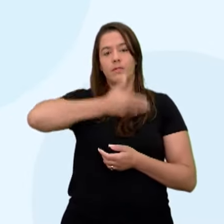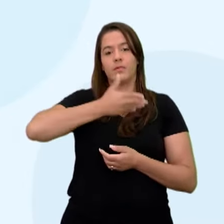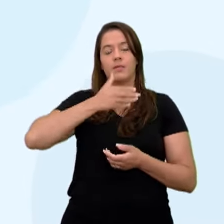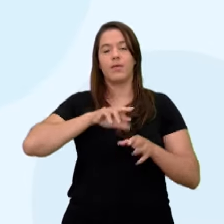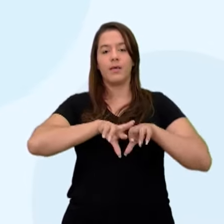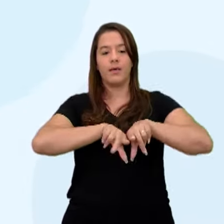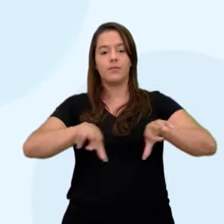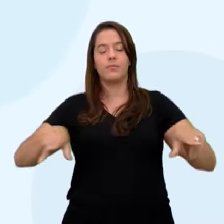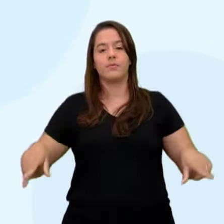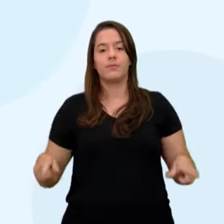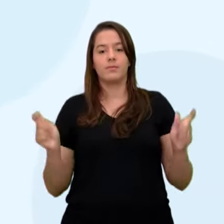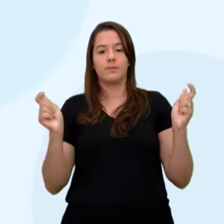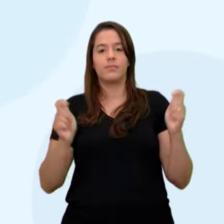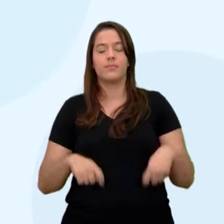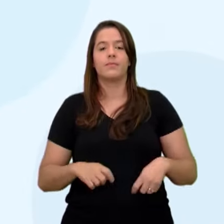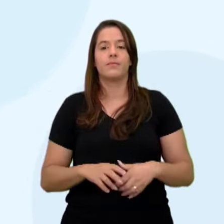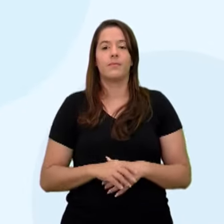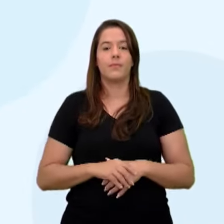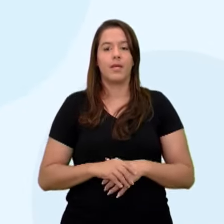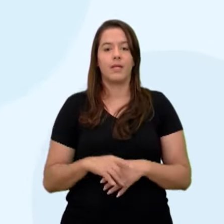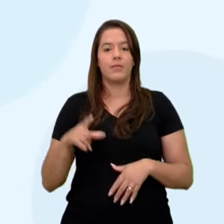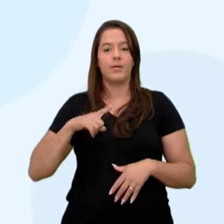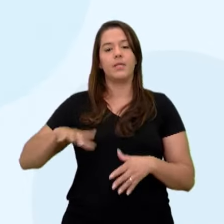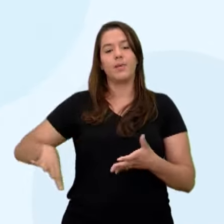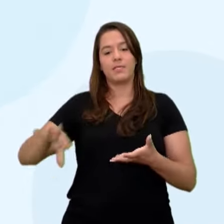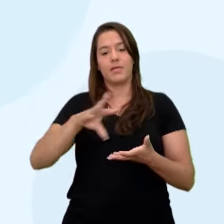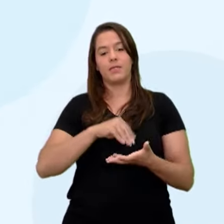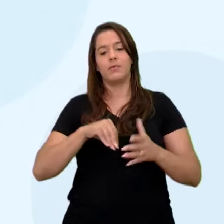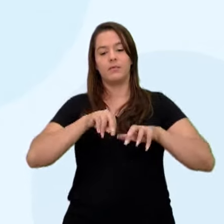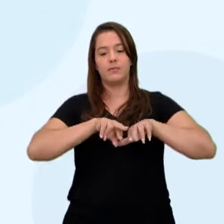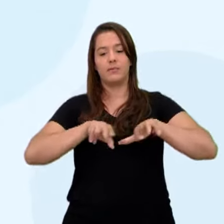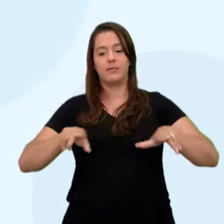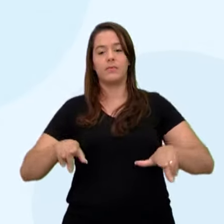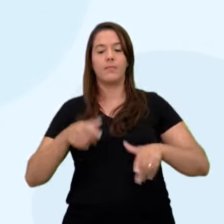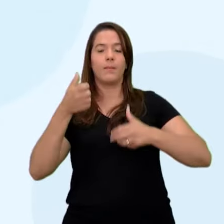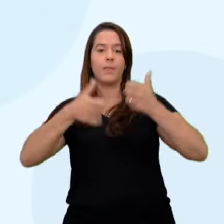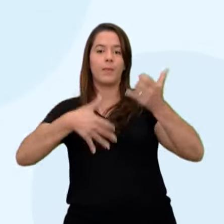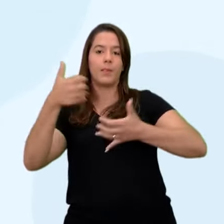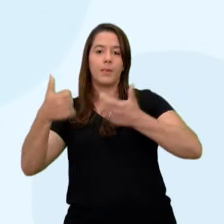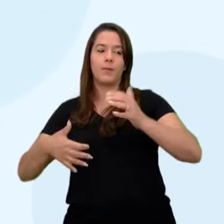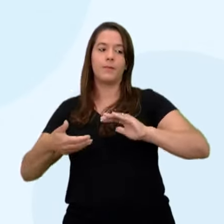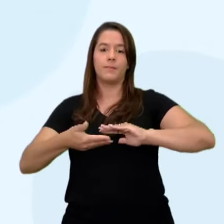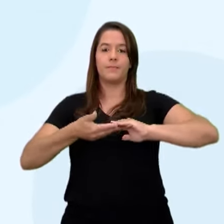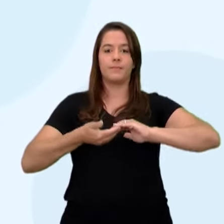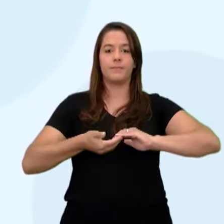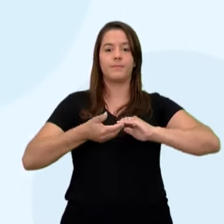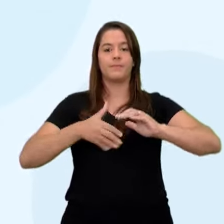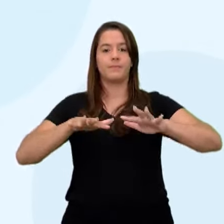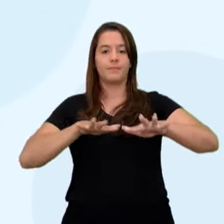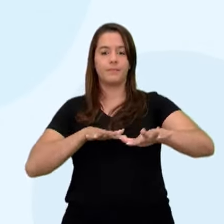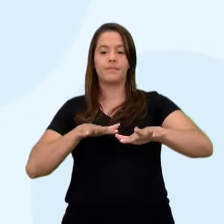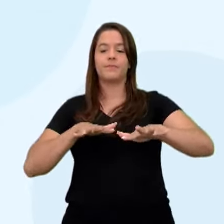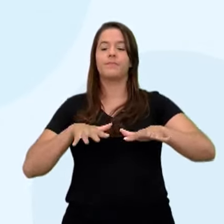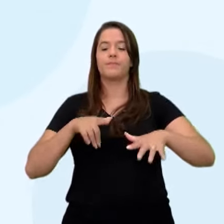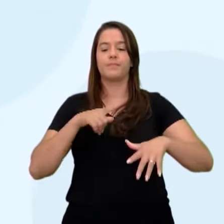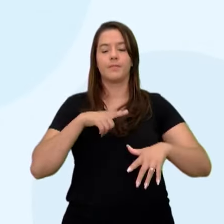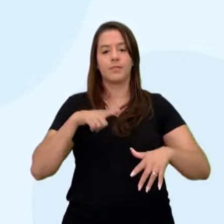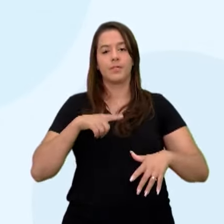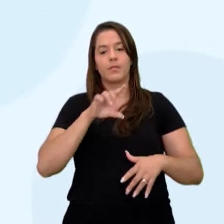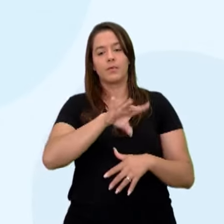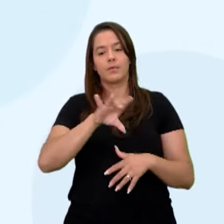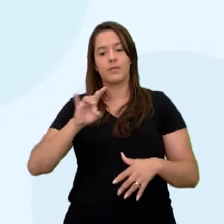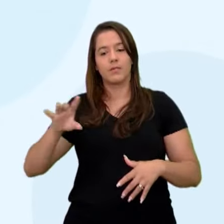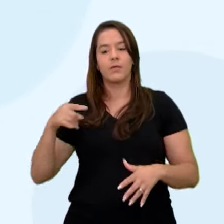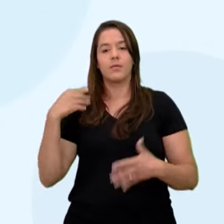crescimento dos oceanos. Os cientistas elaboraram a teoria das placas tectônicas, que explica como os continentes